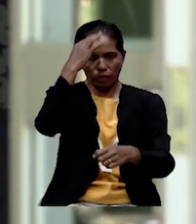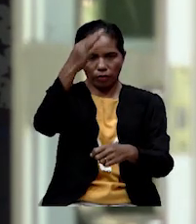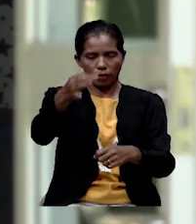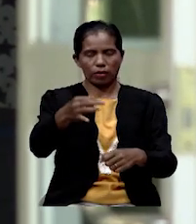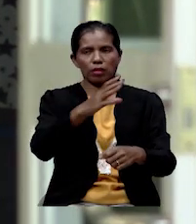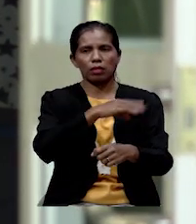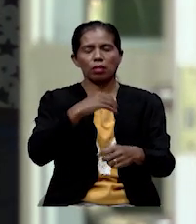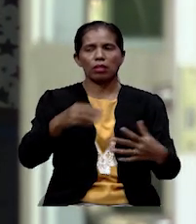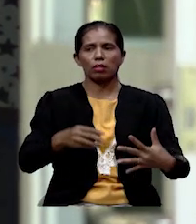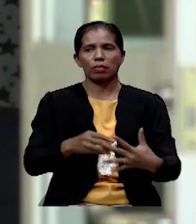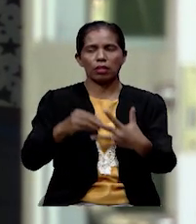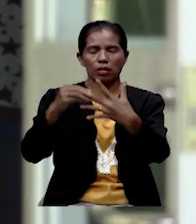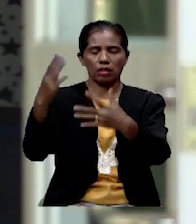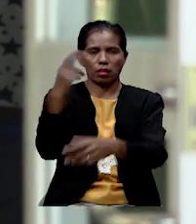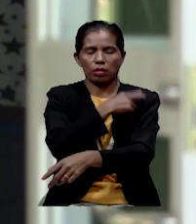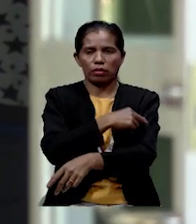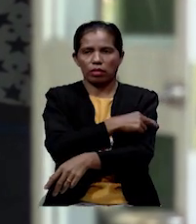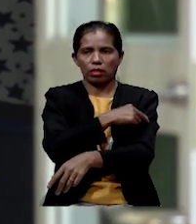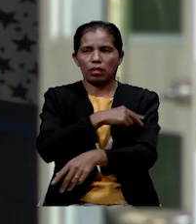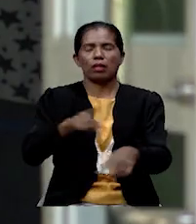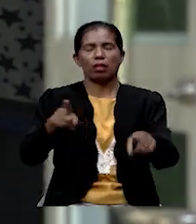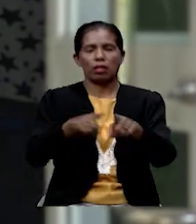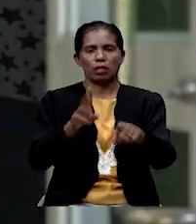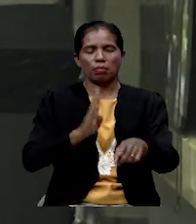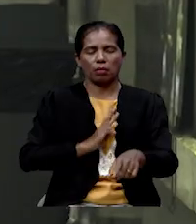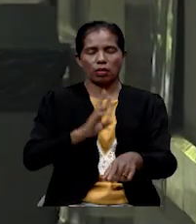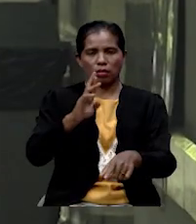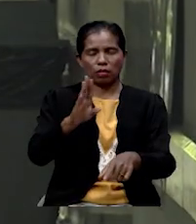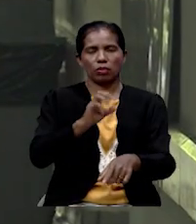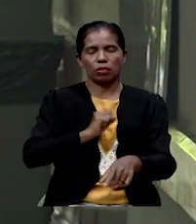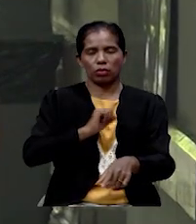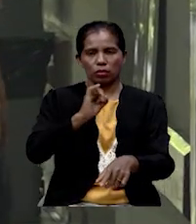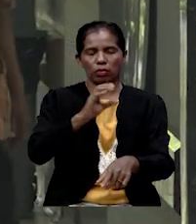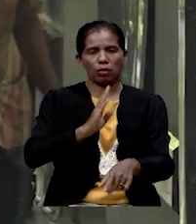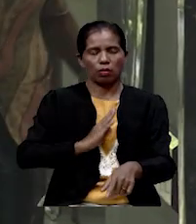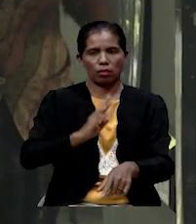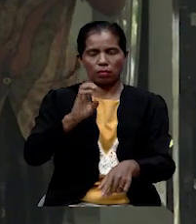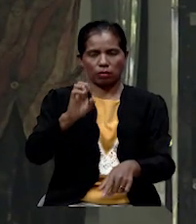tau especialista sira e hospital referência hane Sambaucau, Covalima,